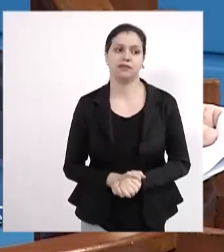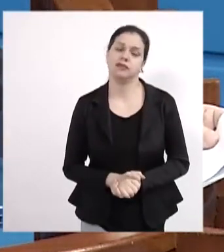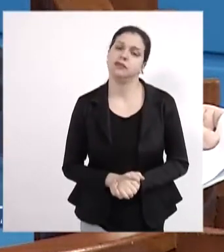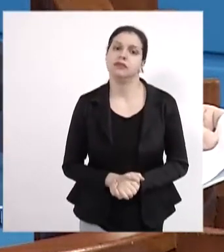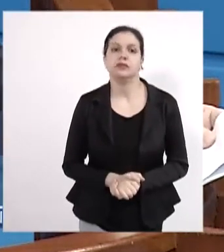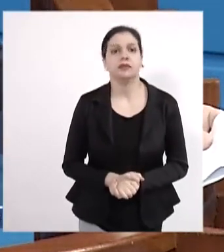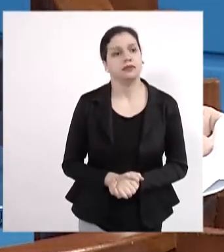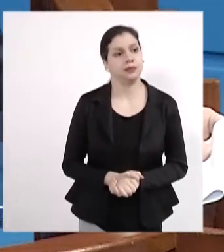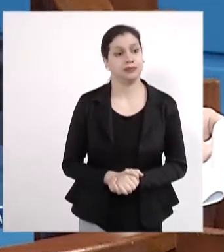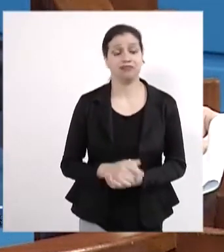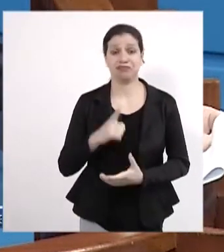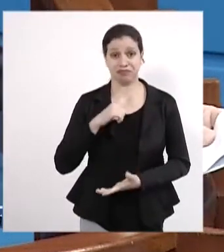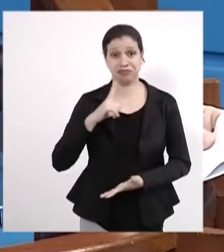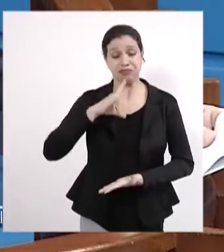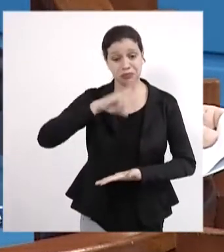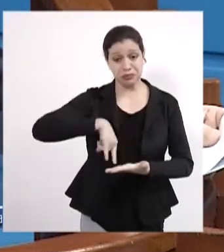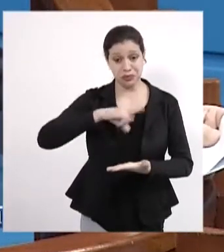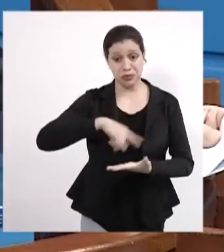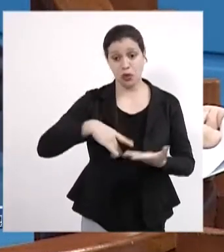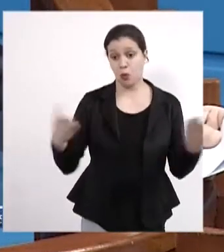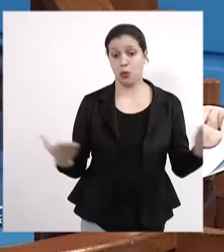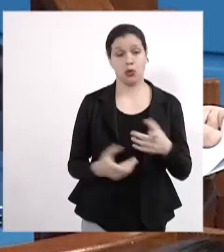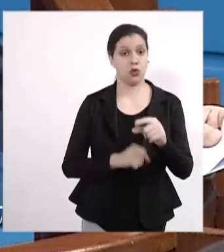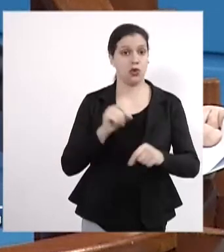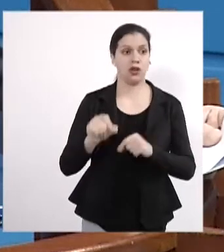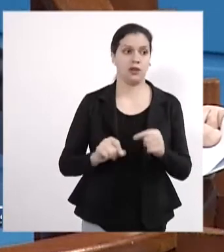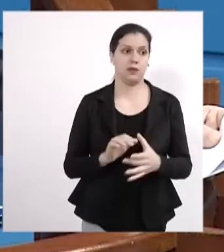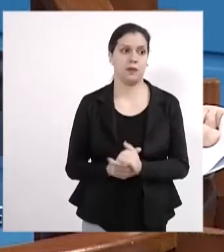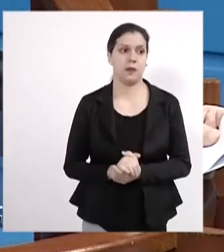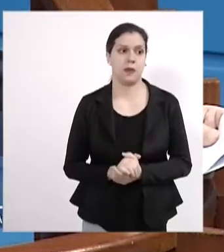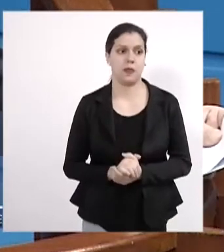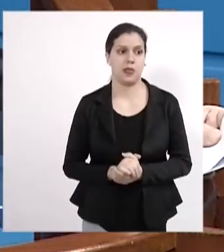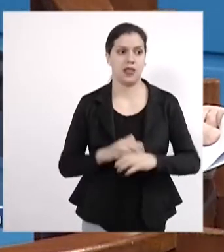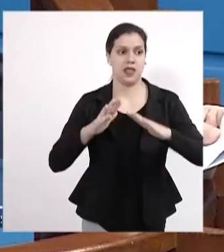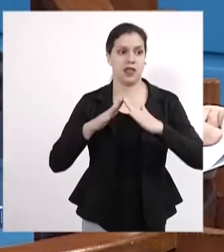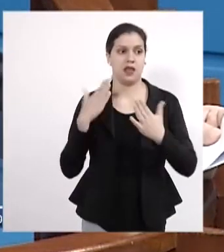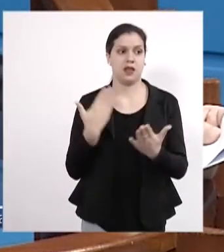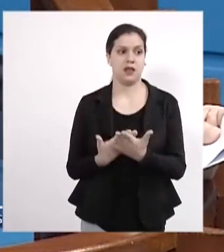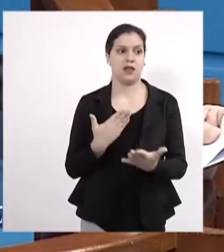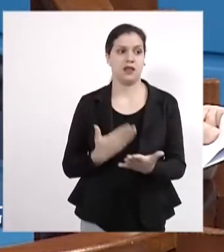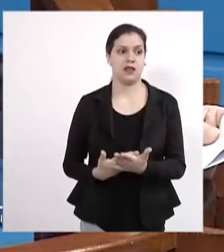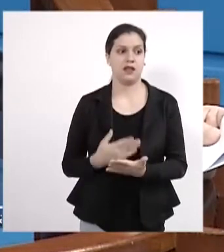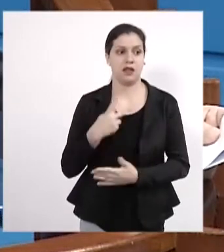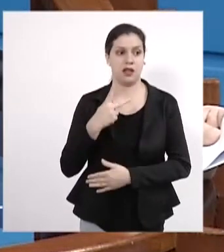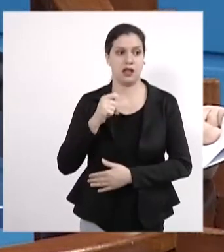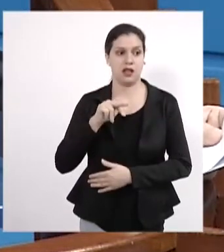Acabei de receber um documento aqui da escola Paulo